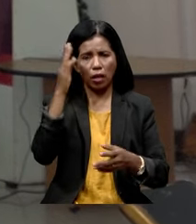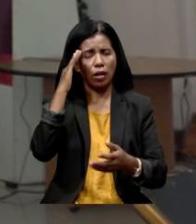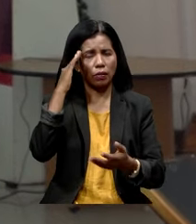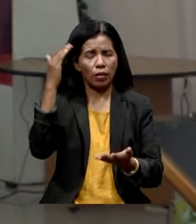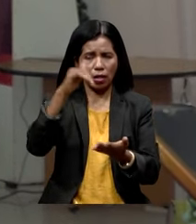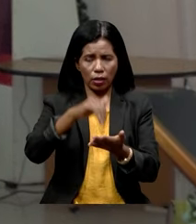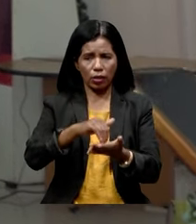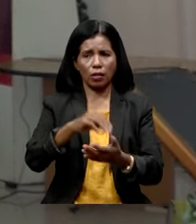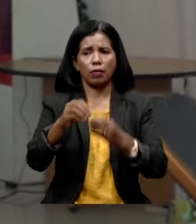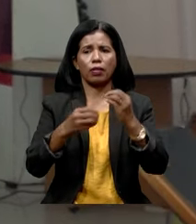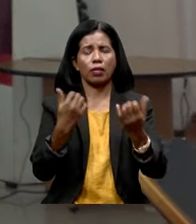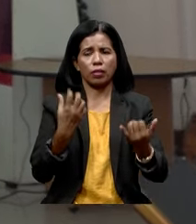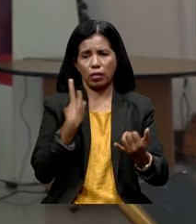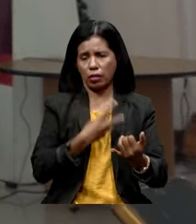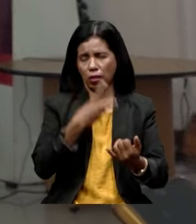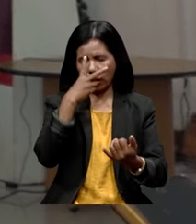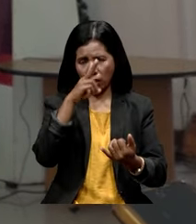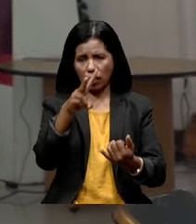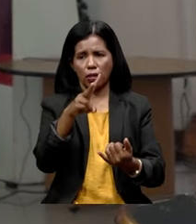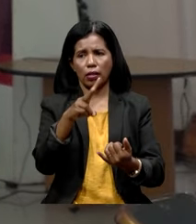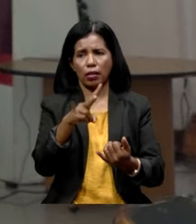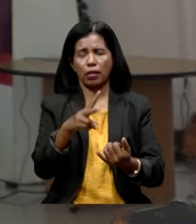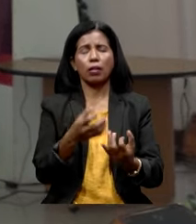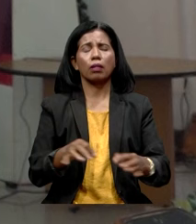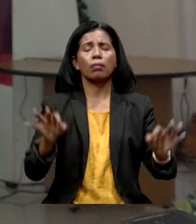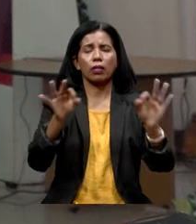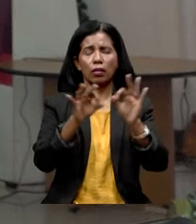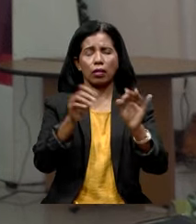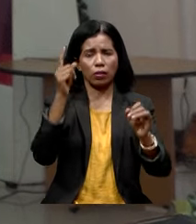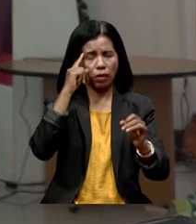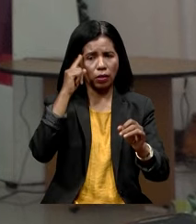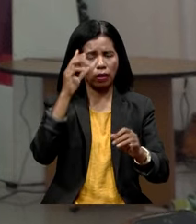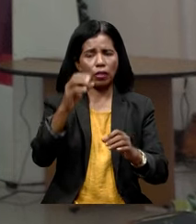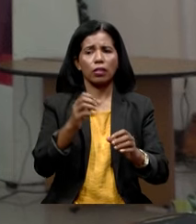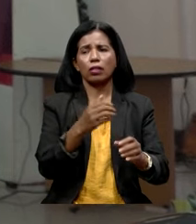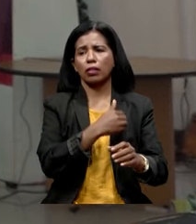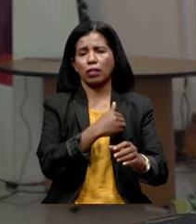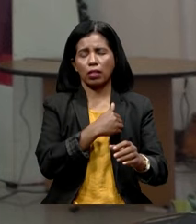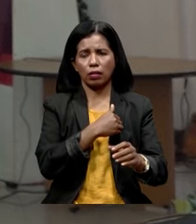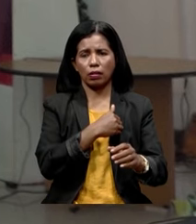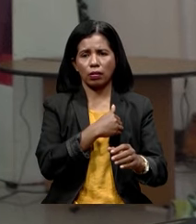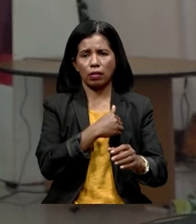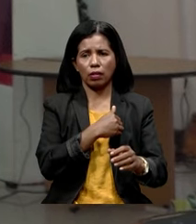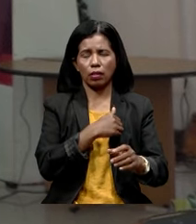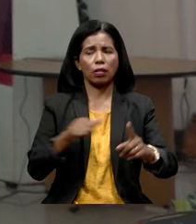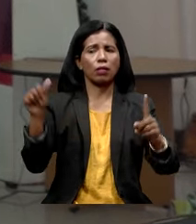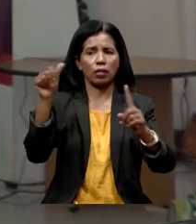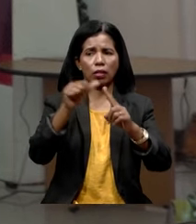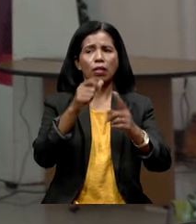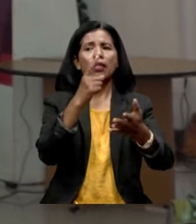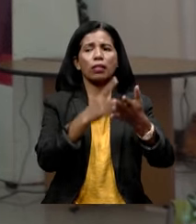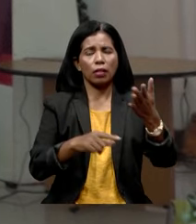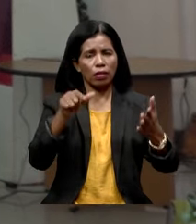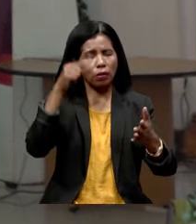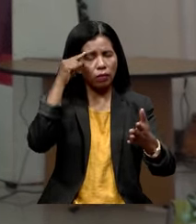situasau irene itah re katak ya irene importanto atu hanu ingkatak se irene sidau atinji sedang mak